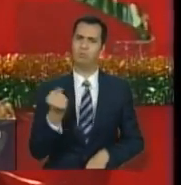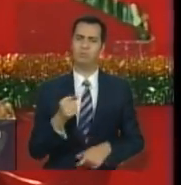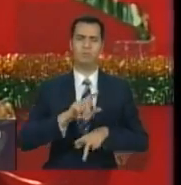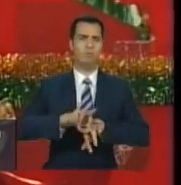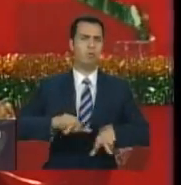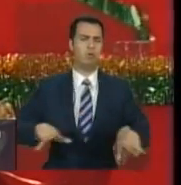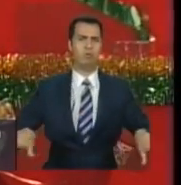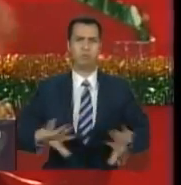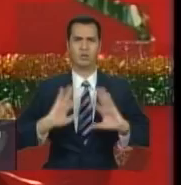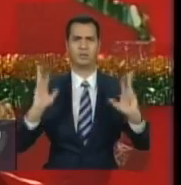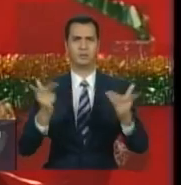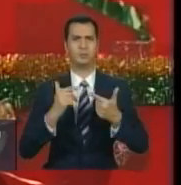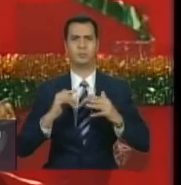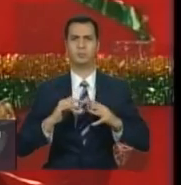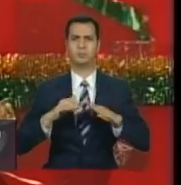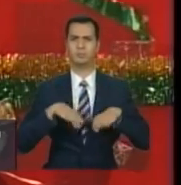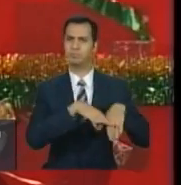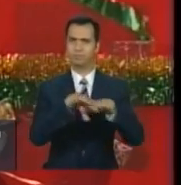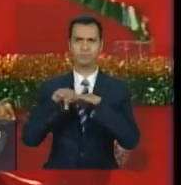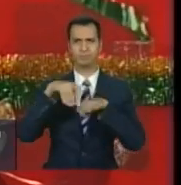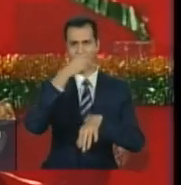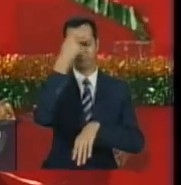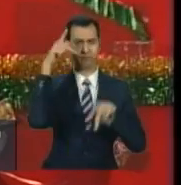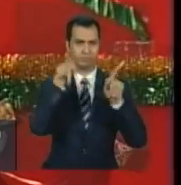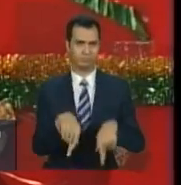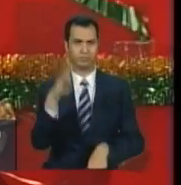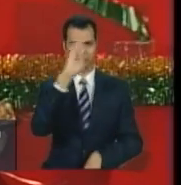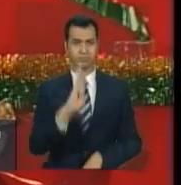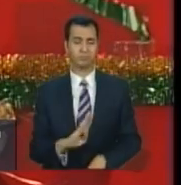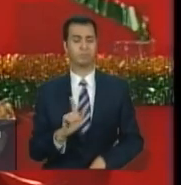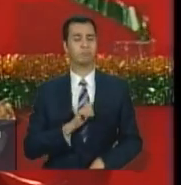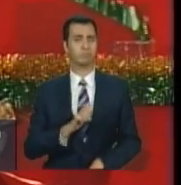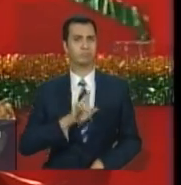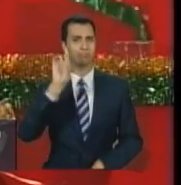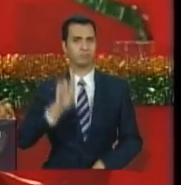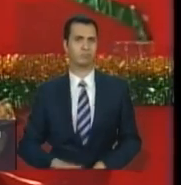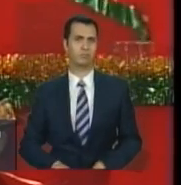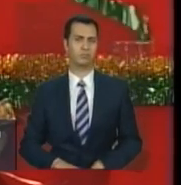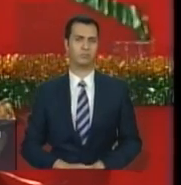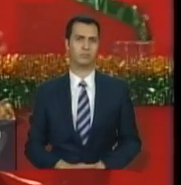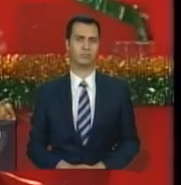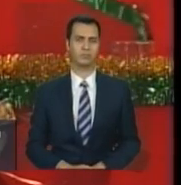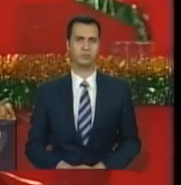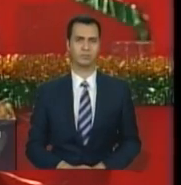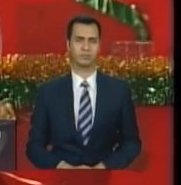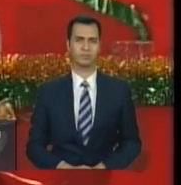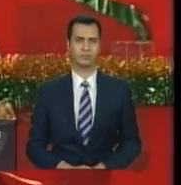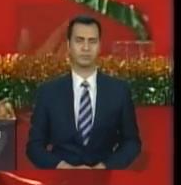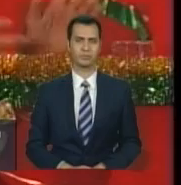qualquer brasileiro, qualquer brasileira, tenham. E isso